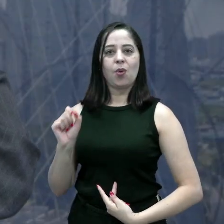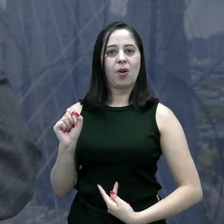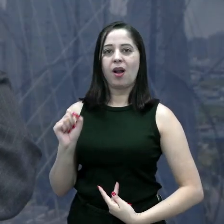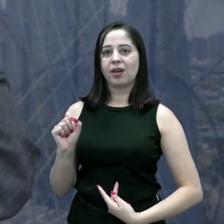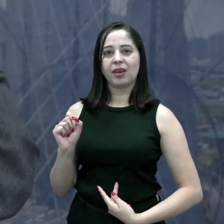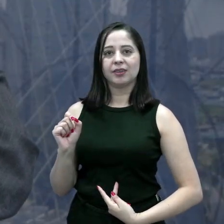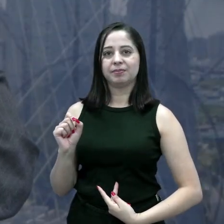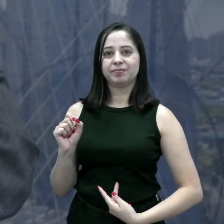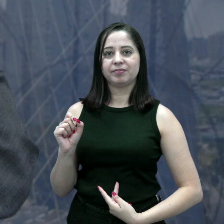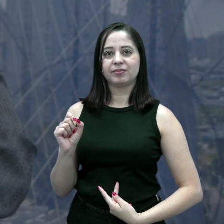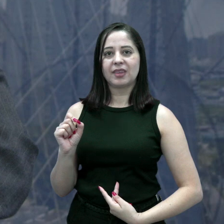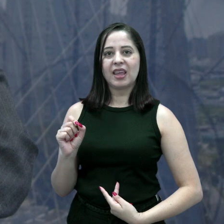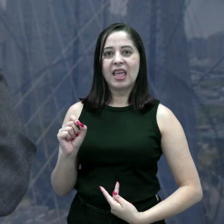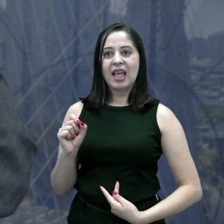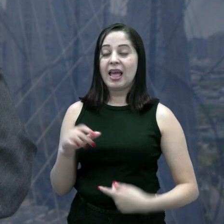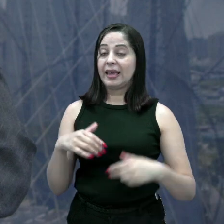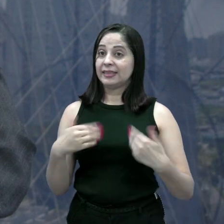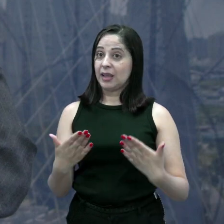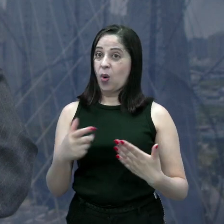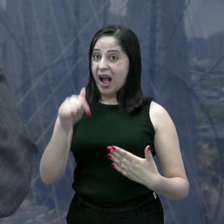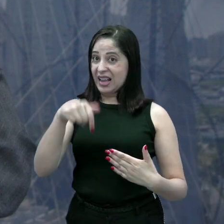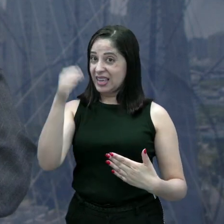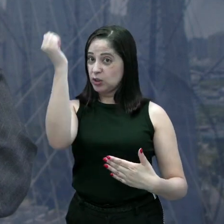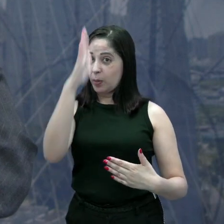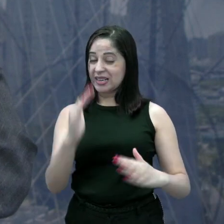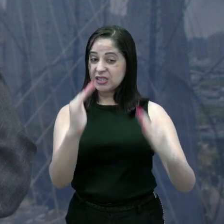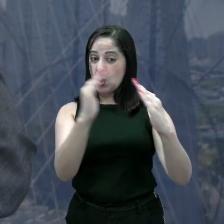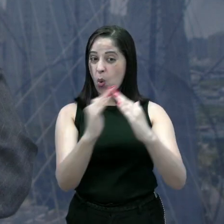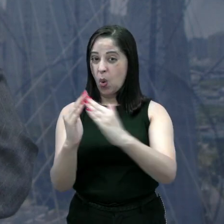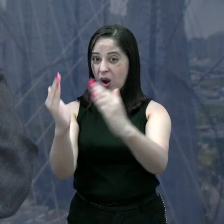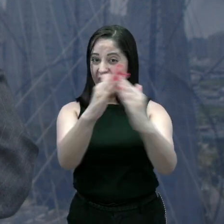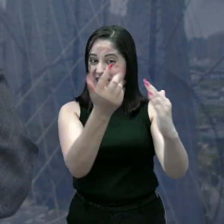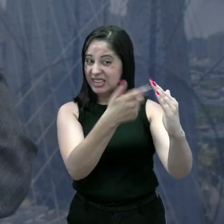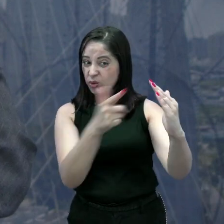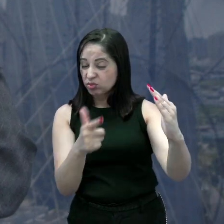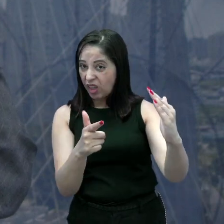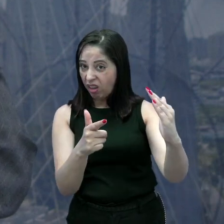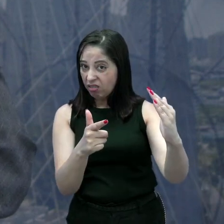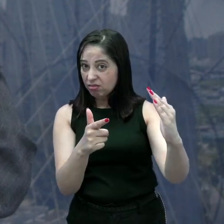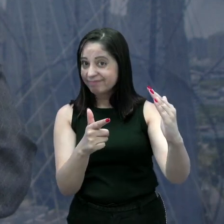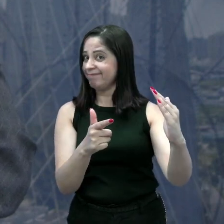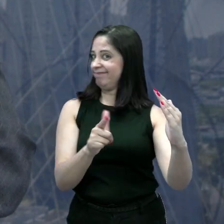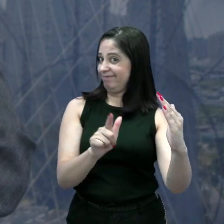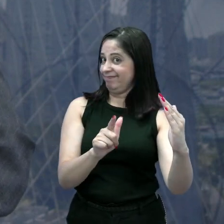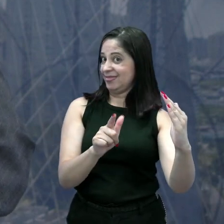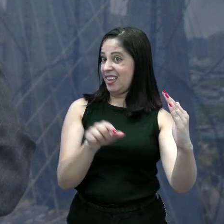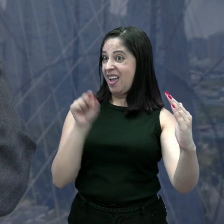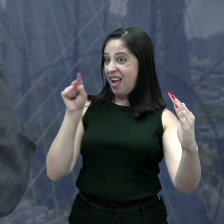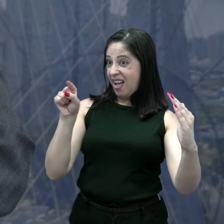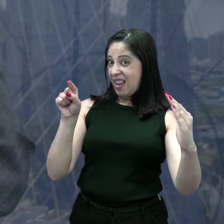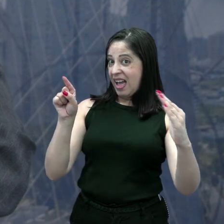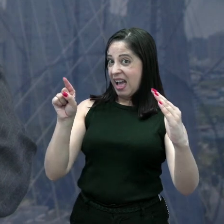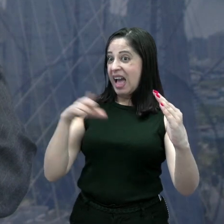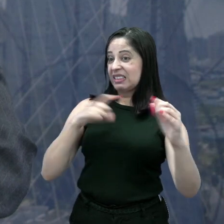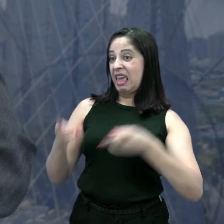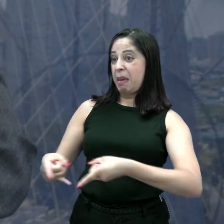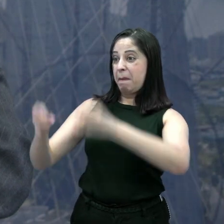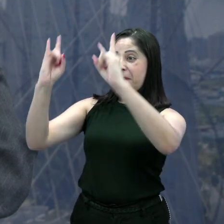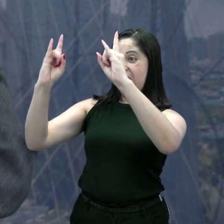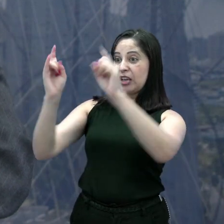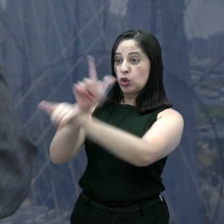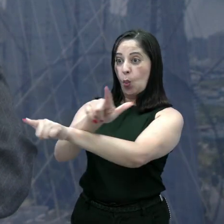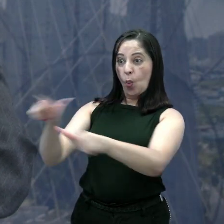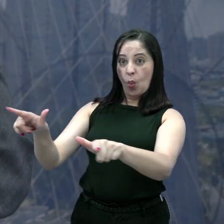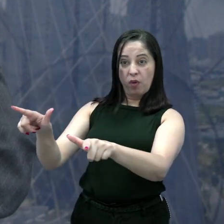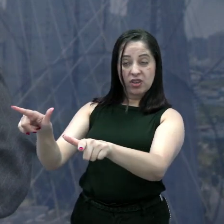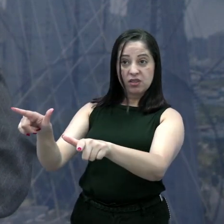não tem abrigo ou a gente não quer ter abrigo? A quantidade de prédio público desocupado em todas as cidades é enorme. Você poderia sim urbanizar e fazer